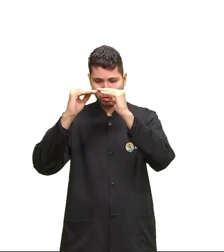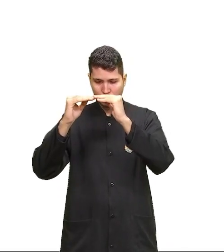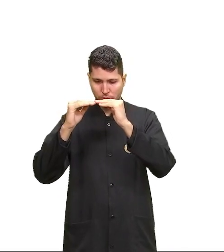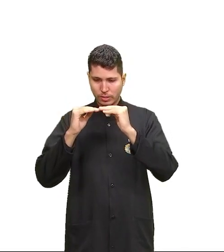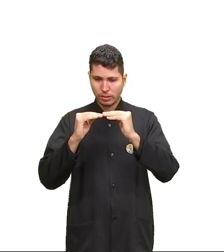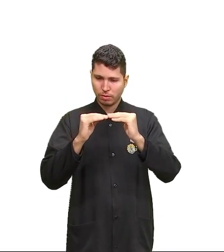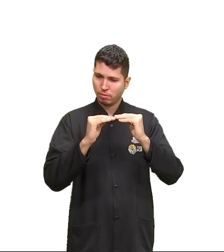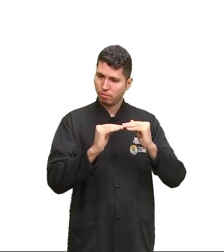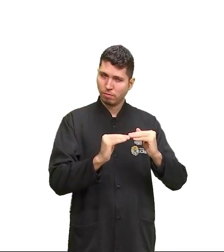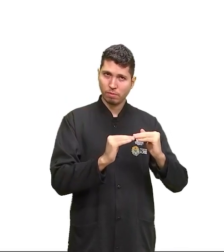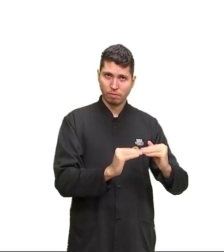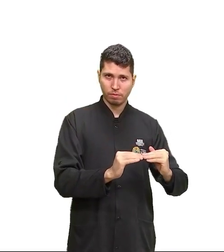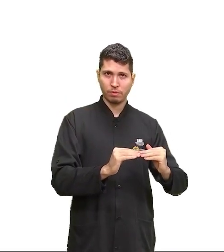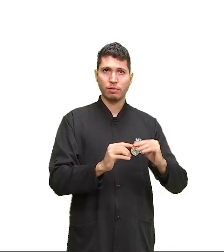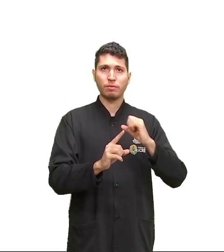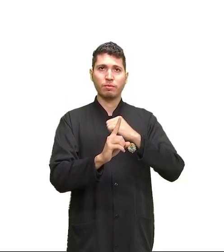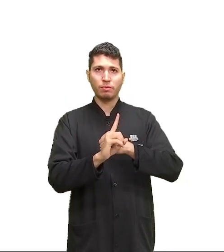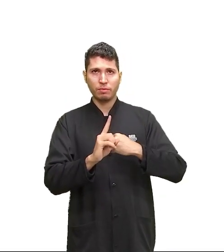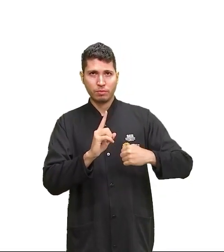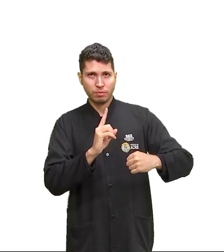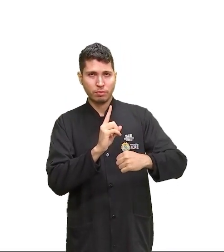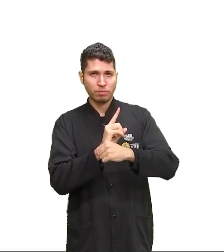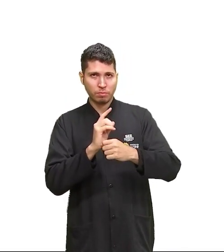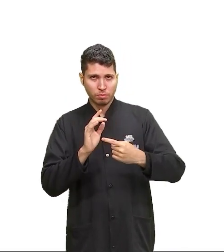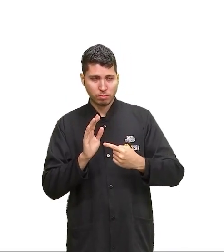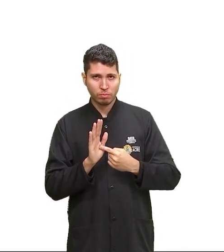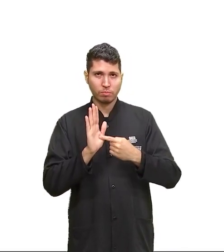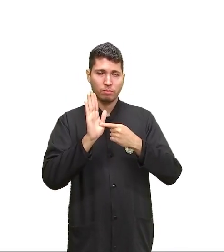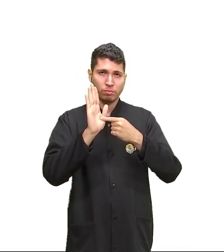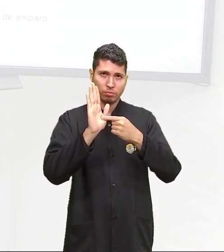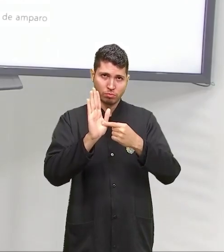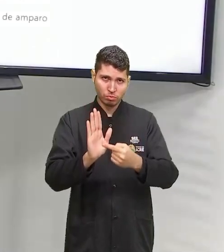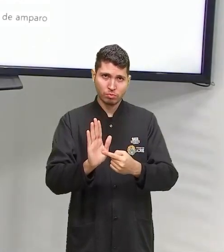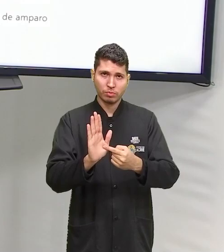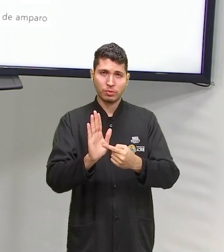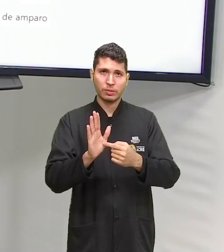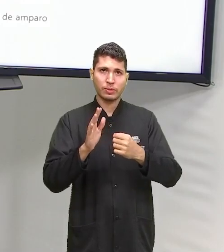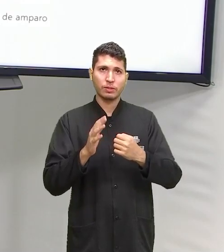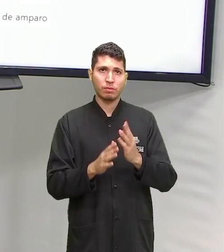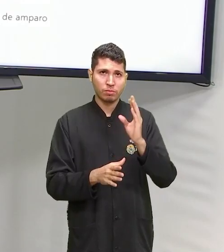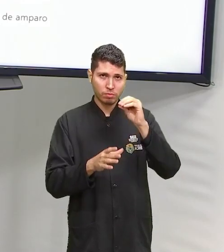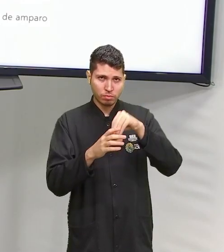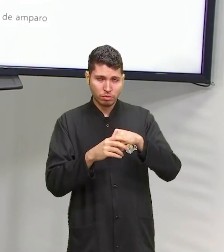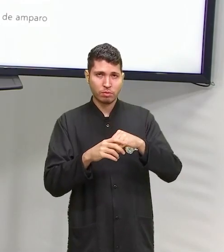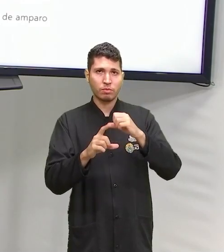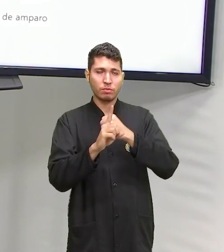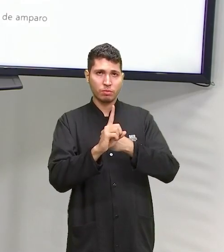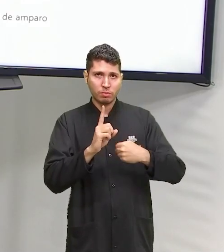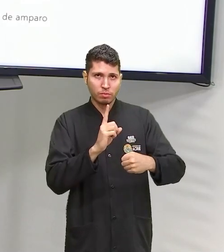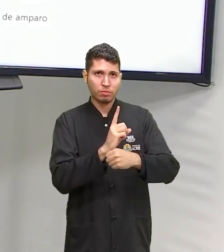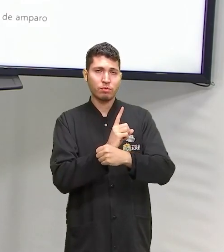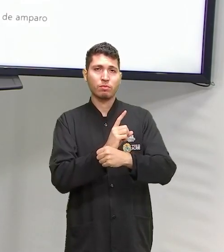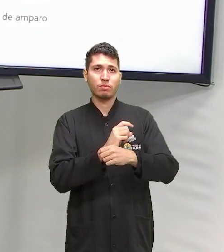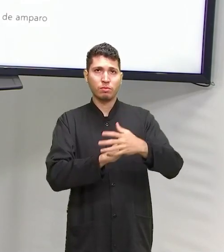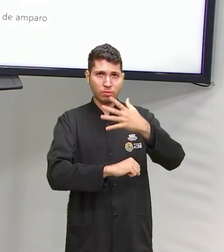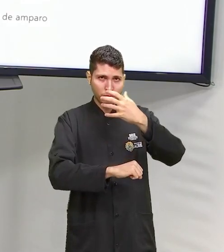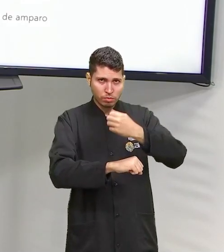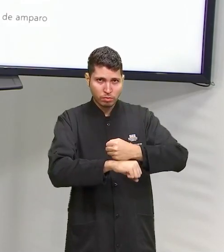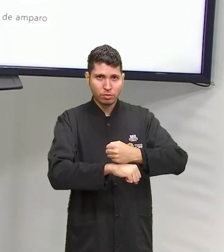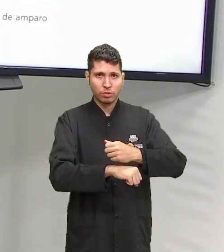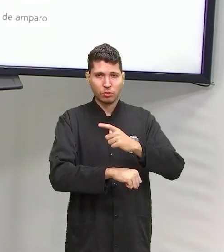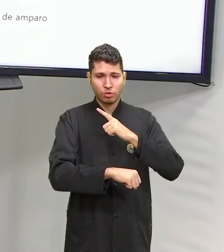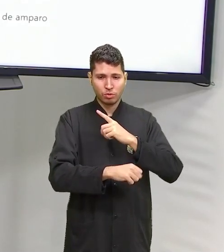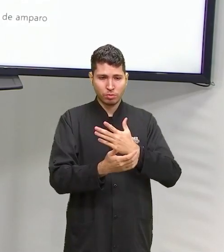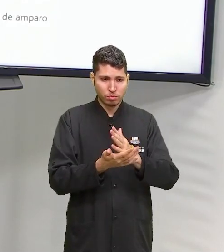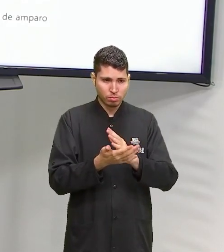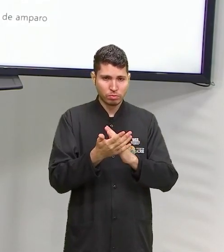bem vestidos em atividades degradantes para mostrar a hierarquia social. Dentro da sociedade colonial, existiam aqueles que tinham mais valor.